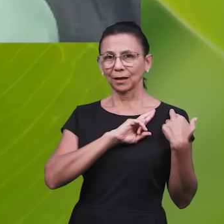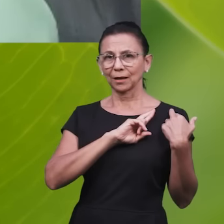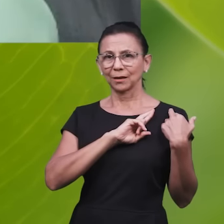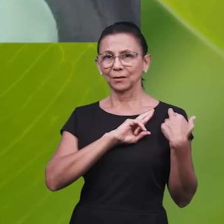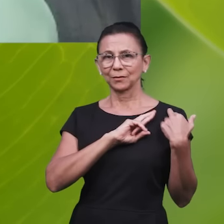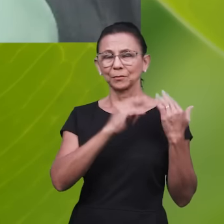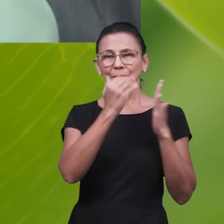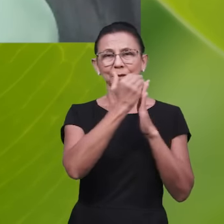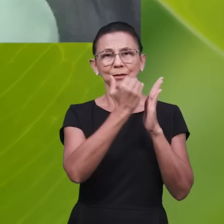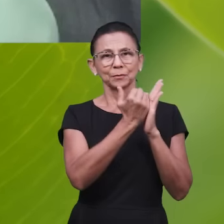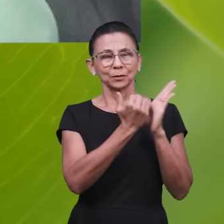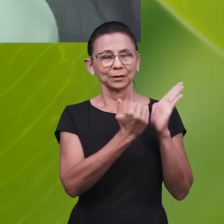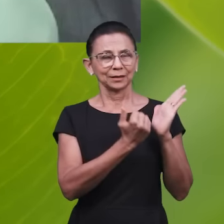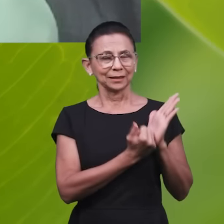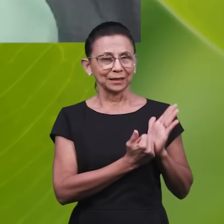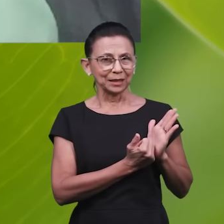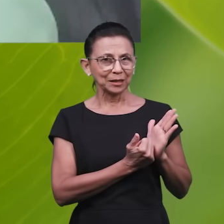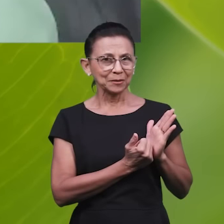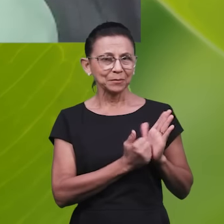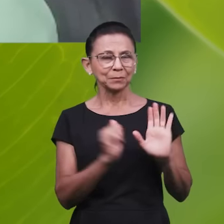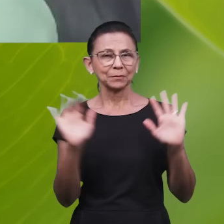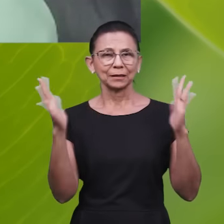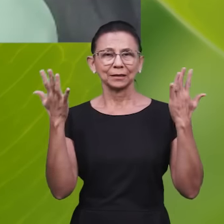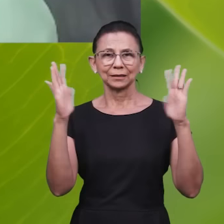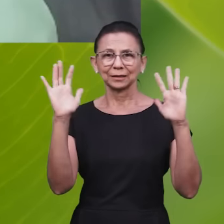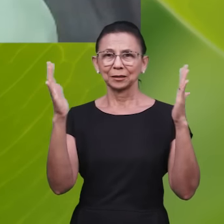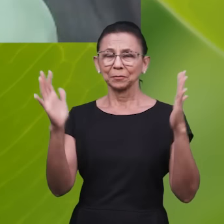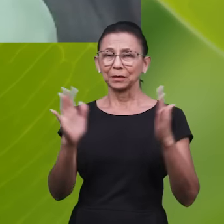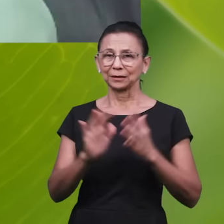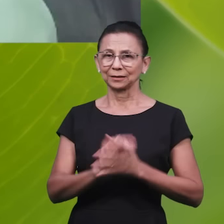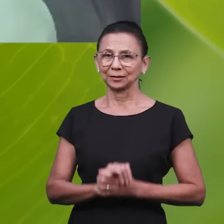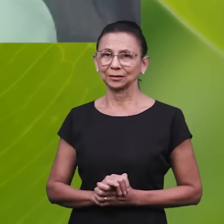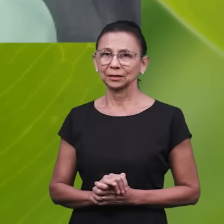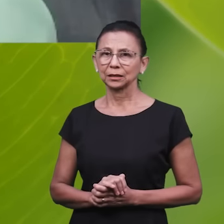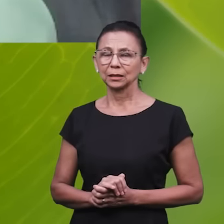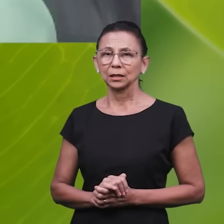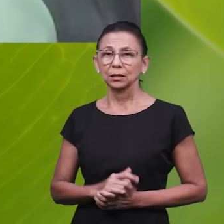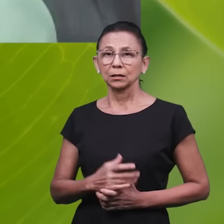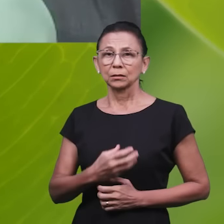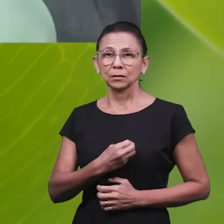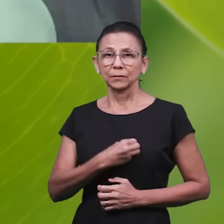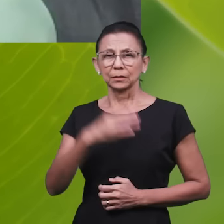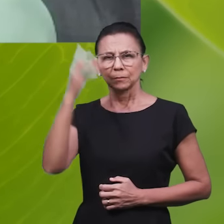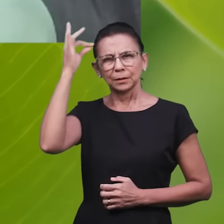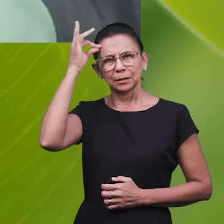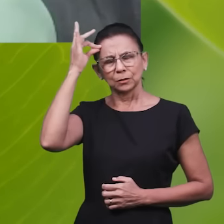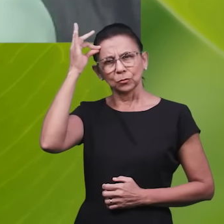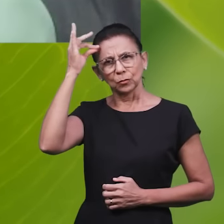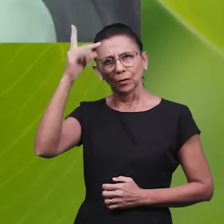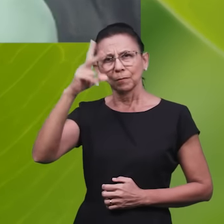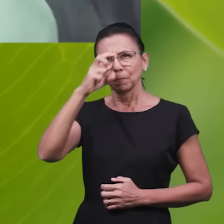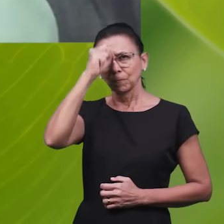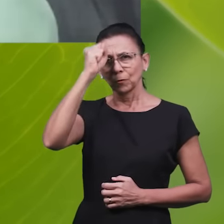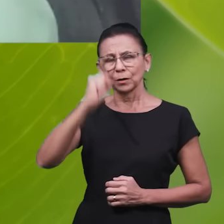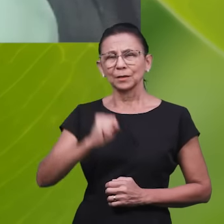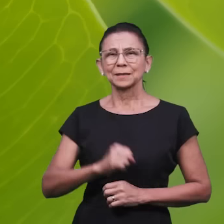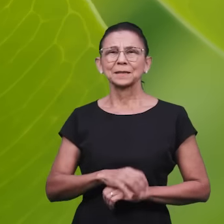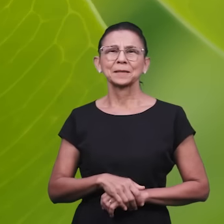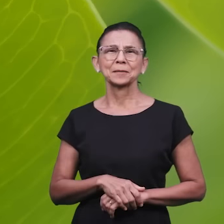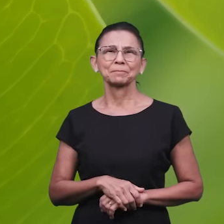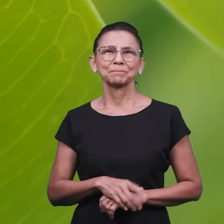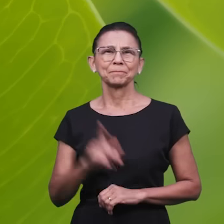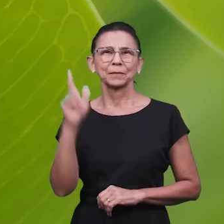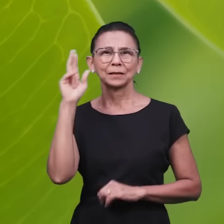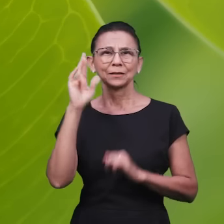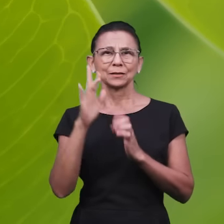cada semana, que traz um grande fortalecimento espiritual para as nossas vidas. Amém? Paz do